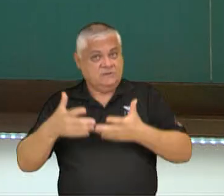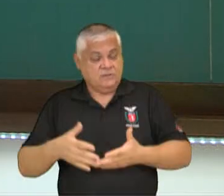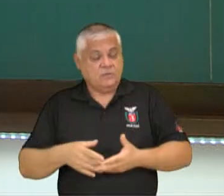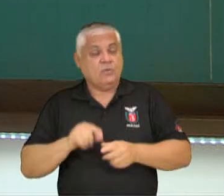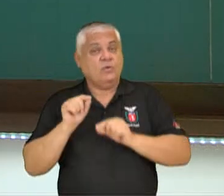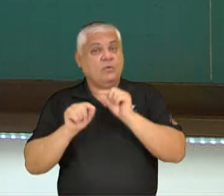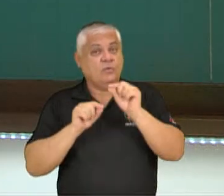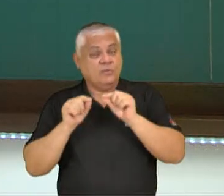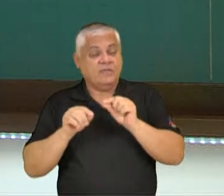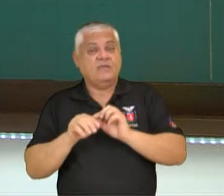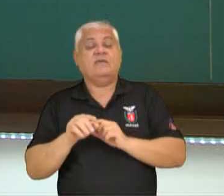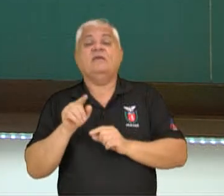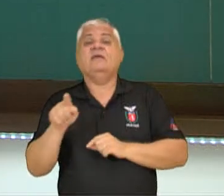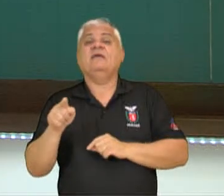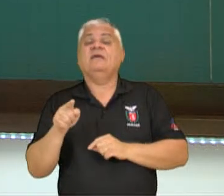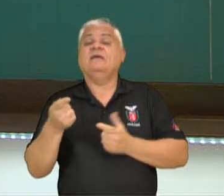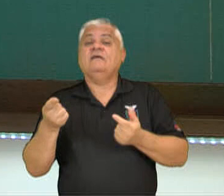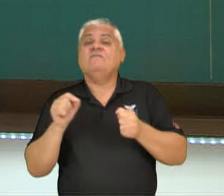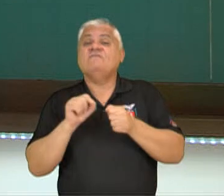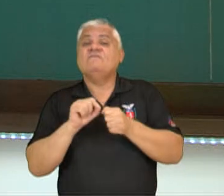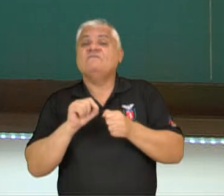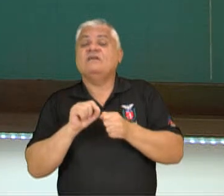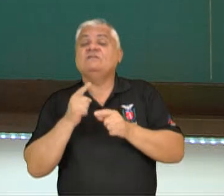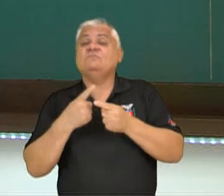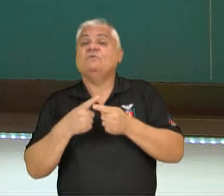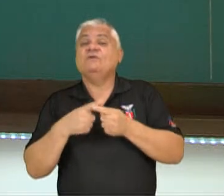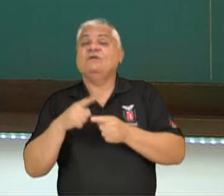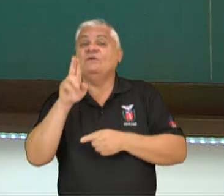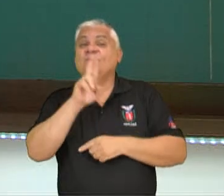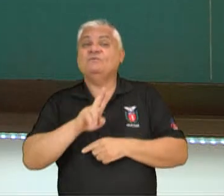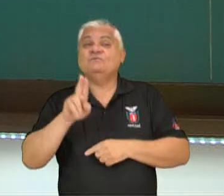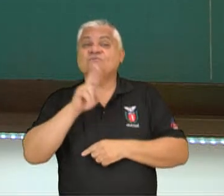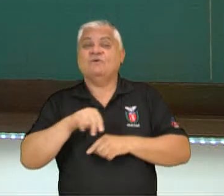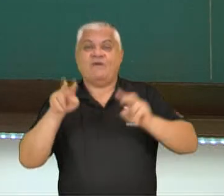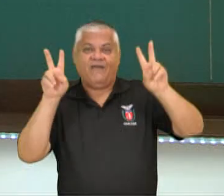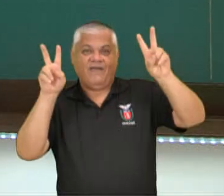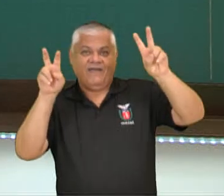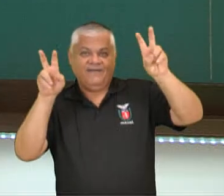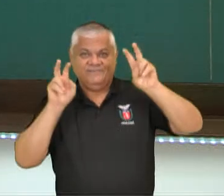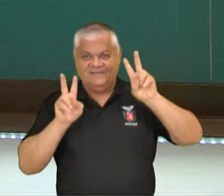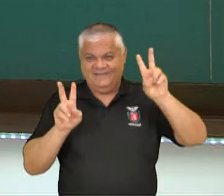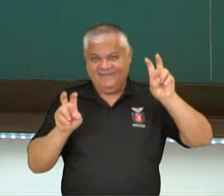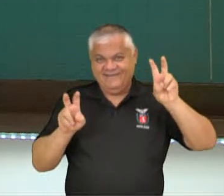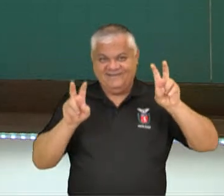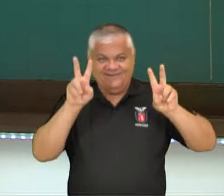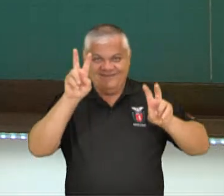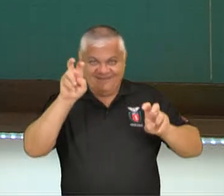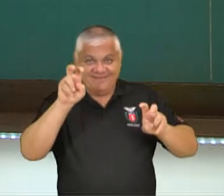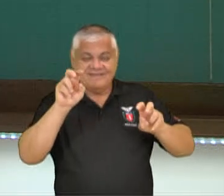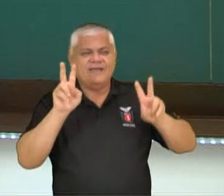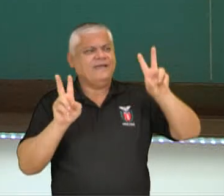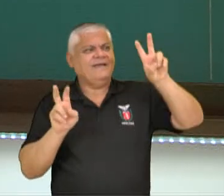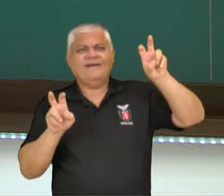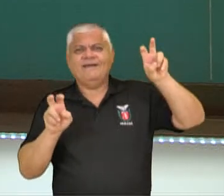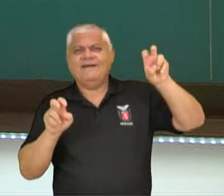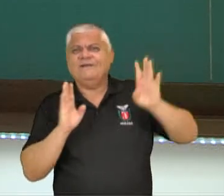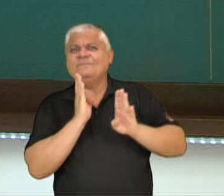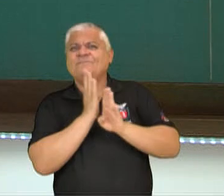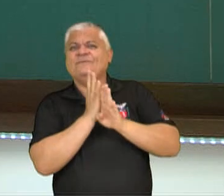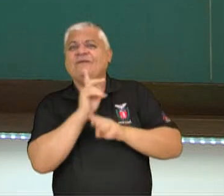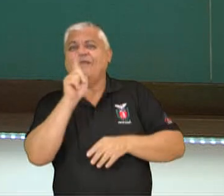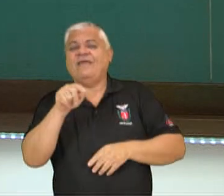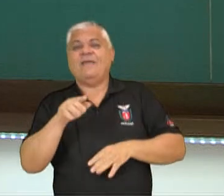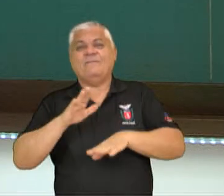da dermatologista, foi feita ali utilizando as aspas. Então, no momento em que nós temos as aspas, nós temos